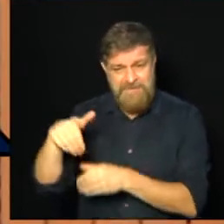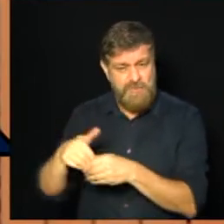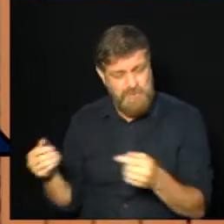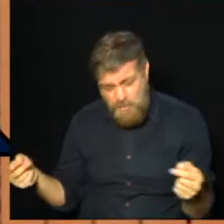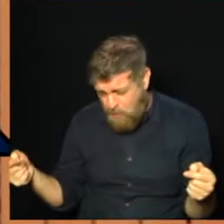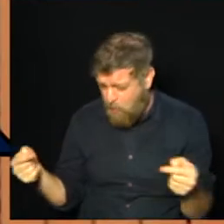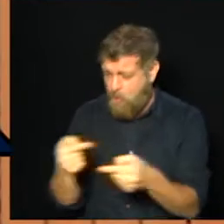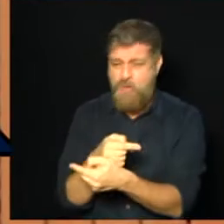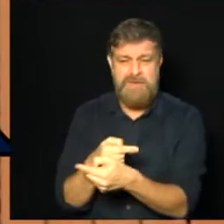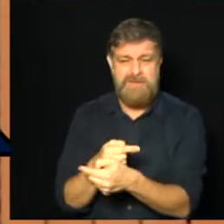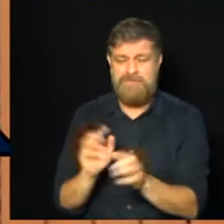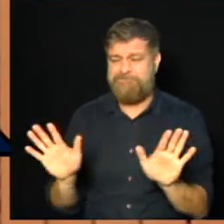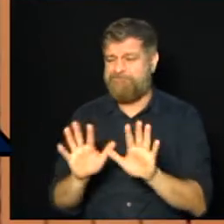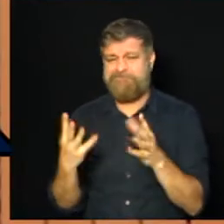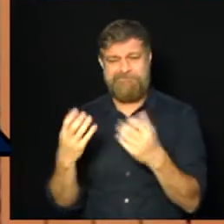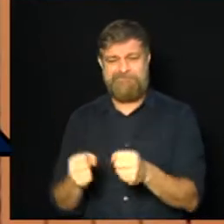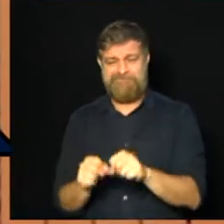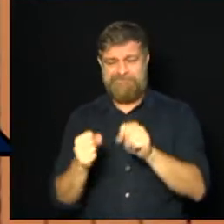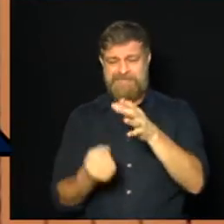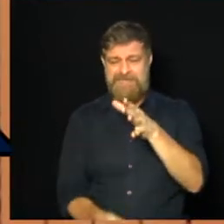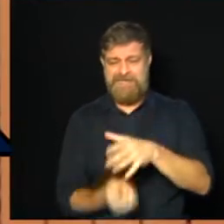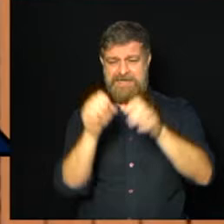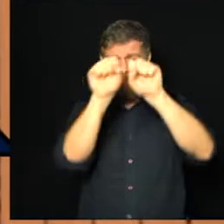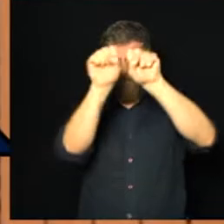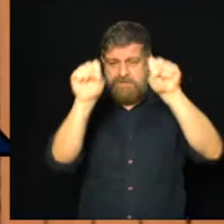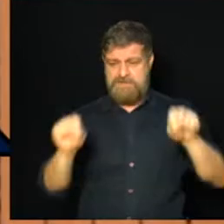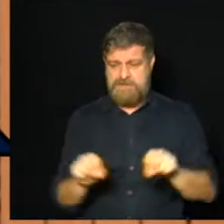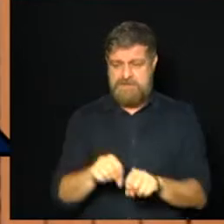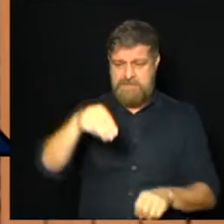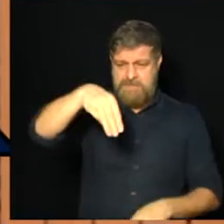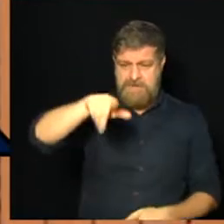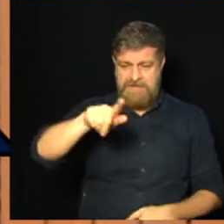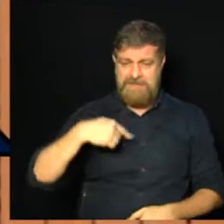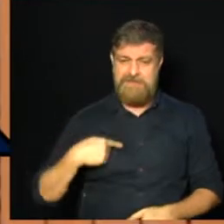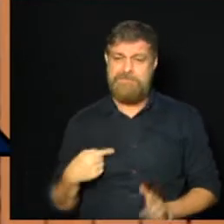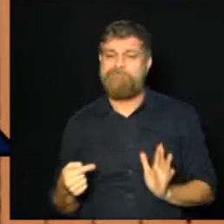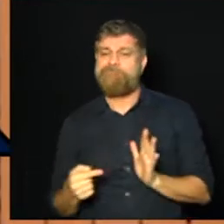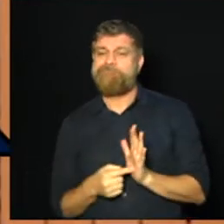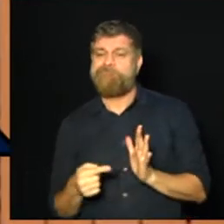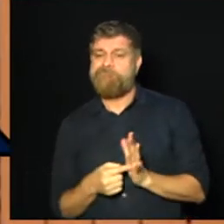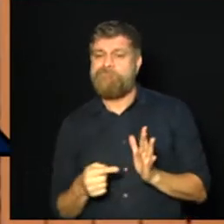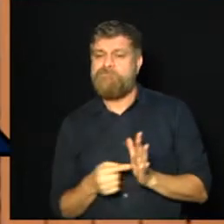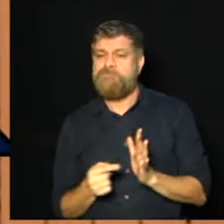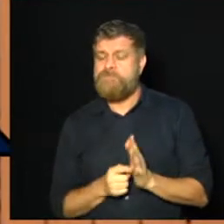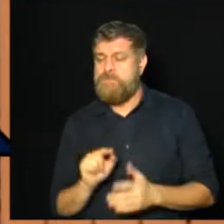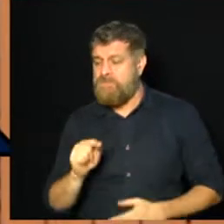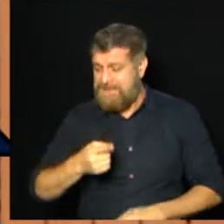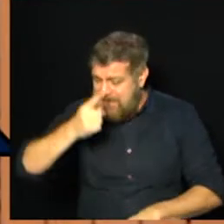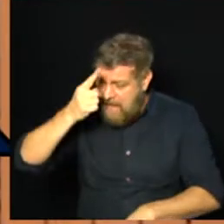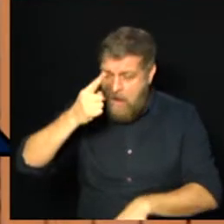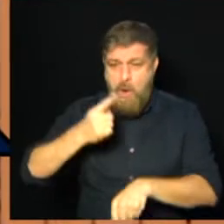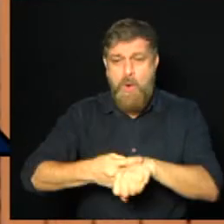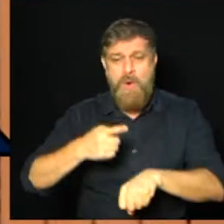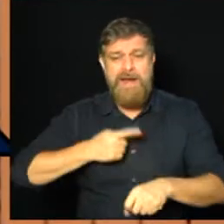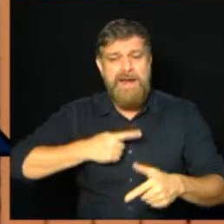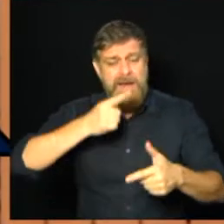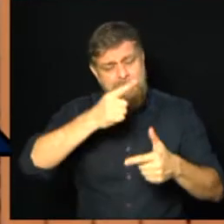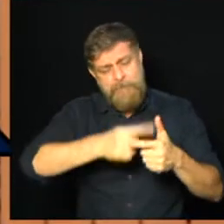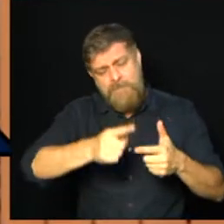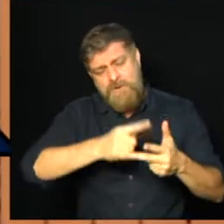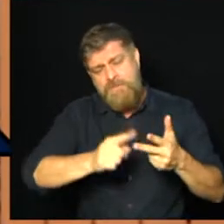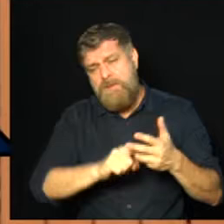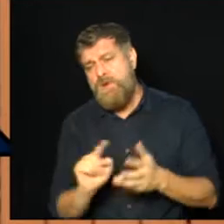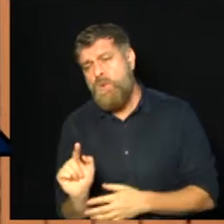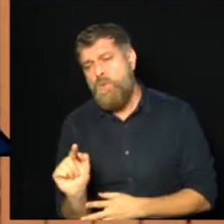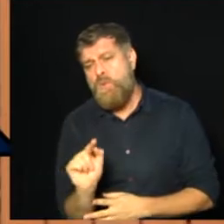nós votamos contra a criação da Rede Mário Gatti, e nós apontávamos imediatamente um problema, que era a